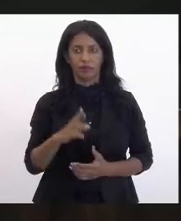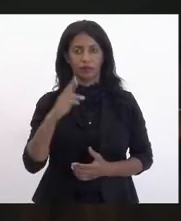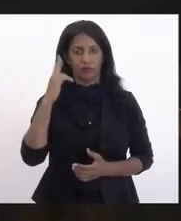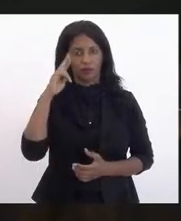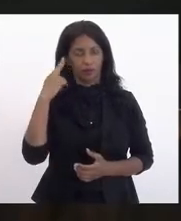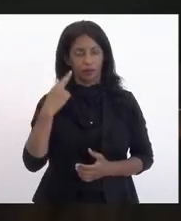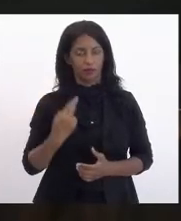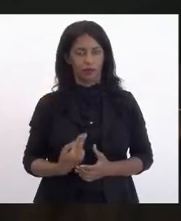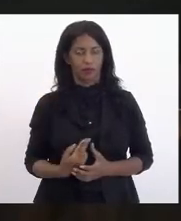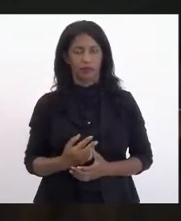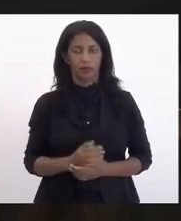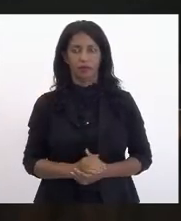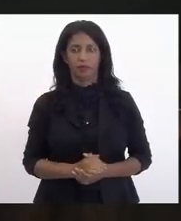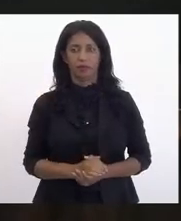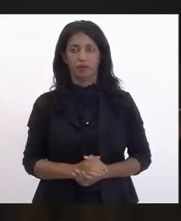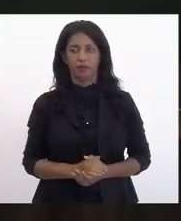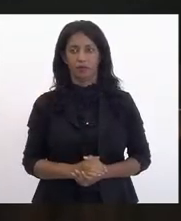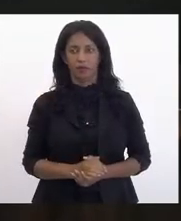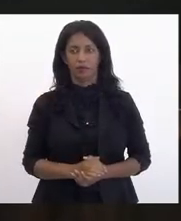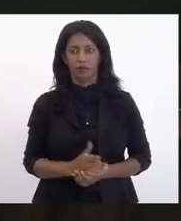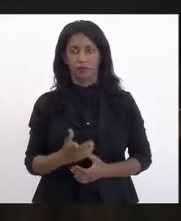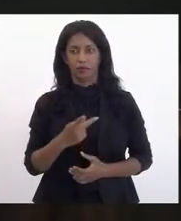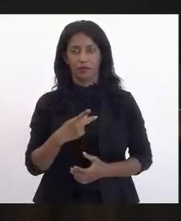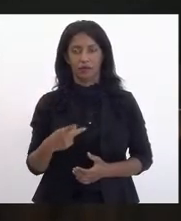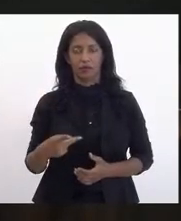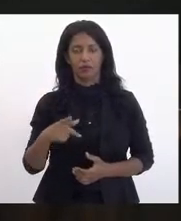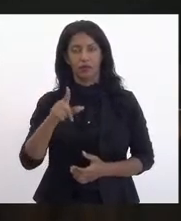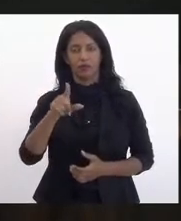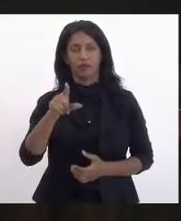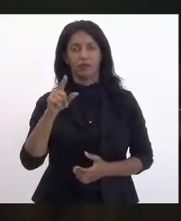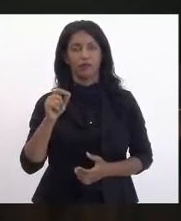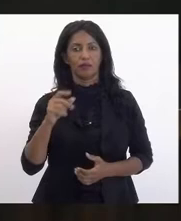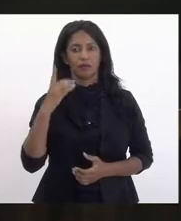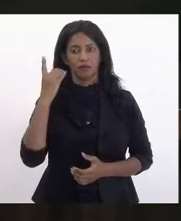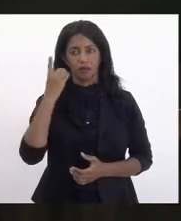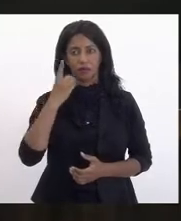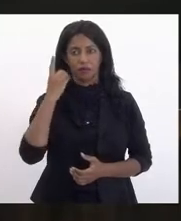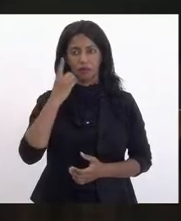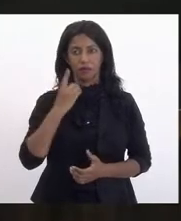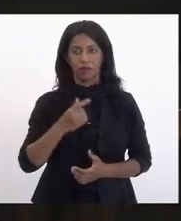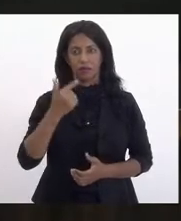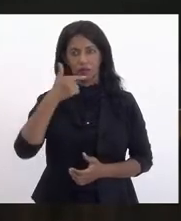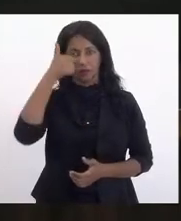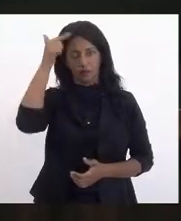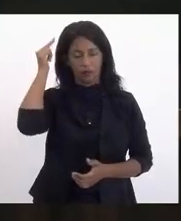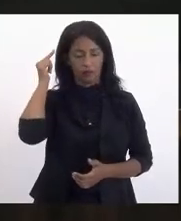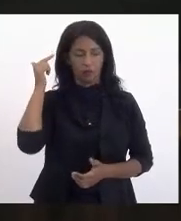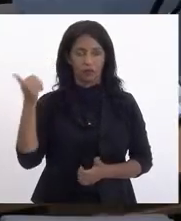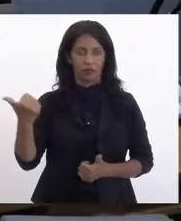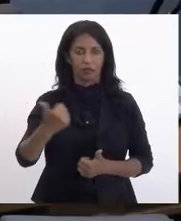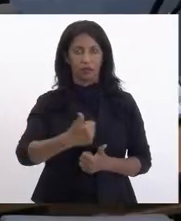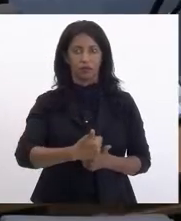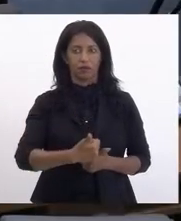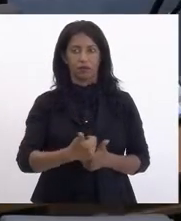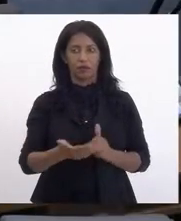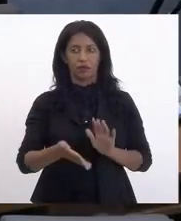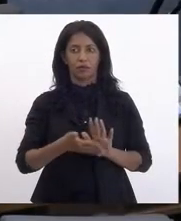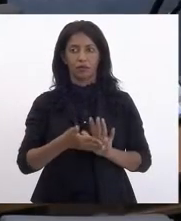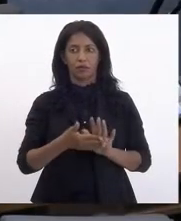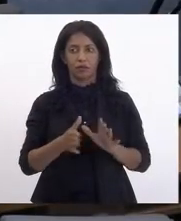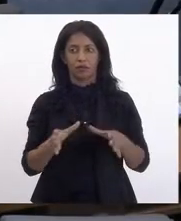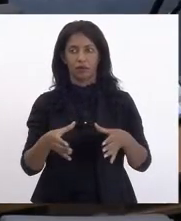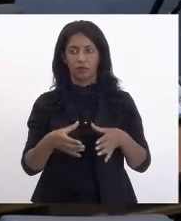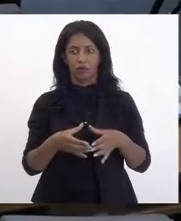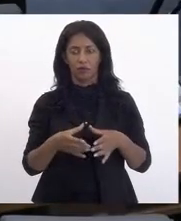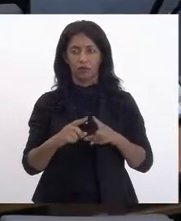Renata Souza. Presidência designa o senhor deputado Luiz Paulo, para emitir parecer